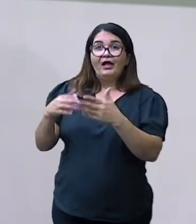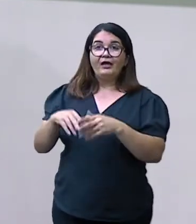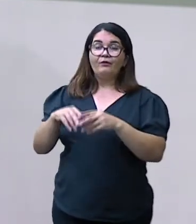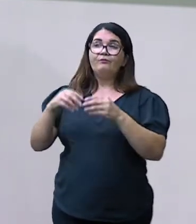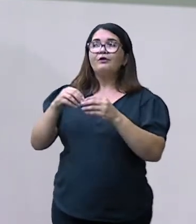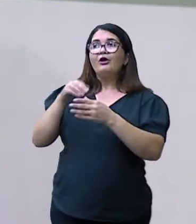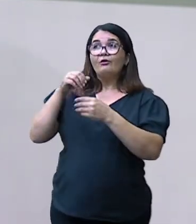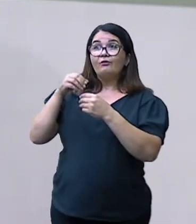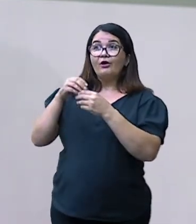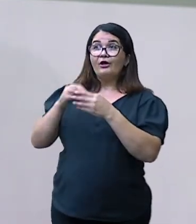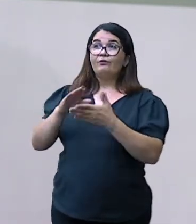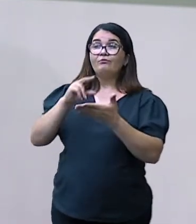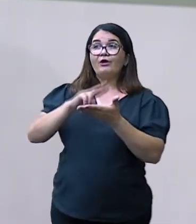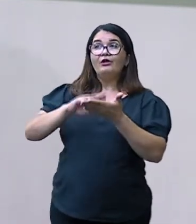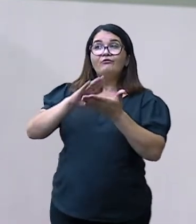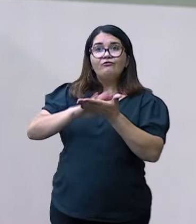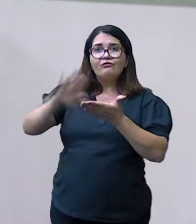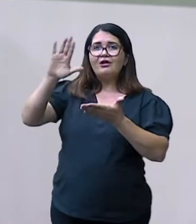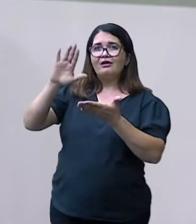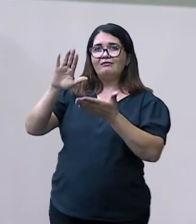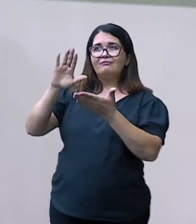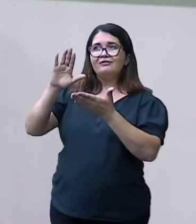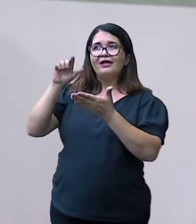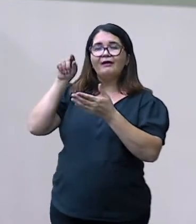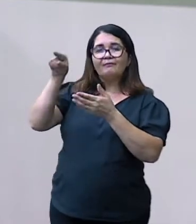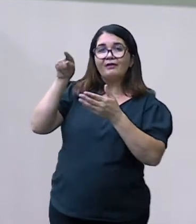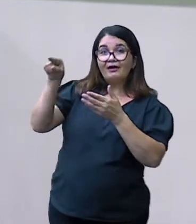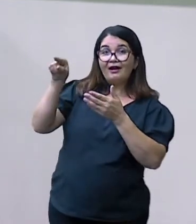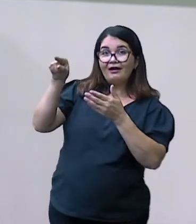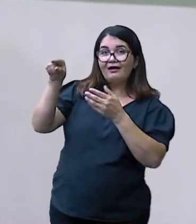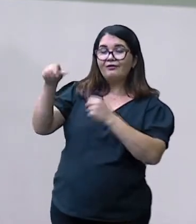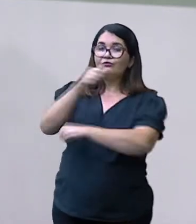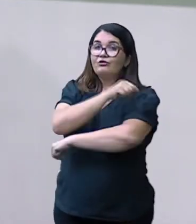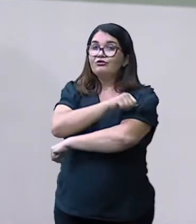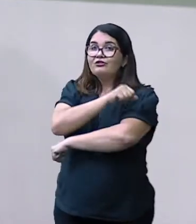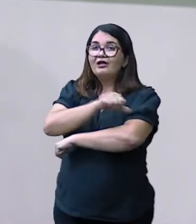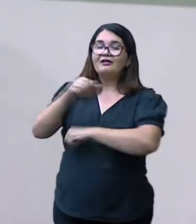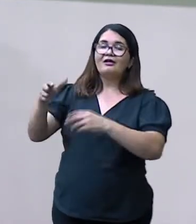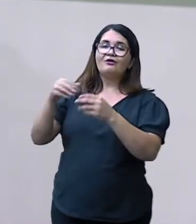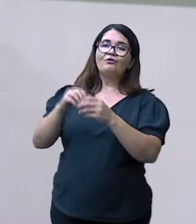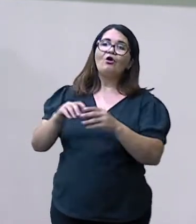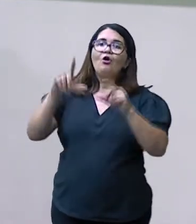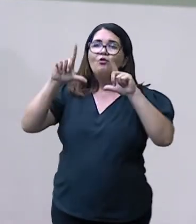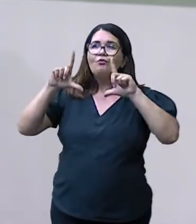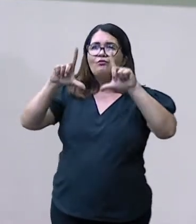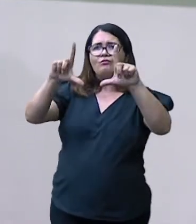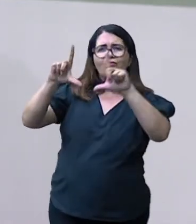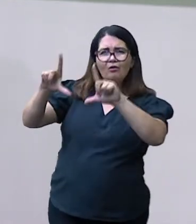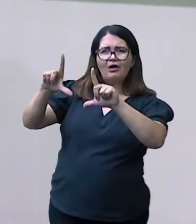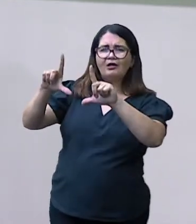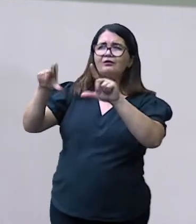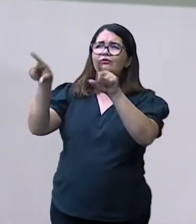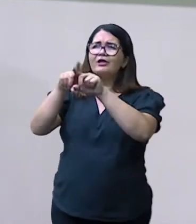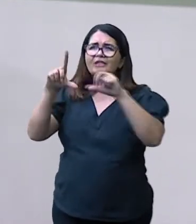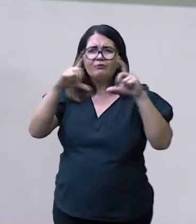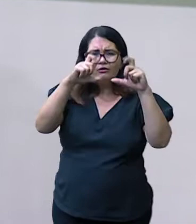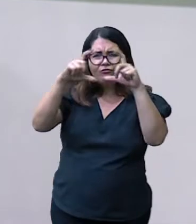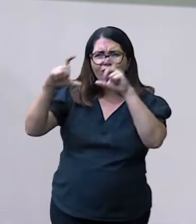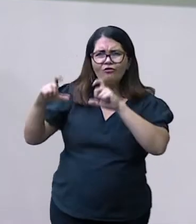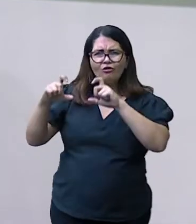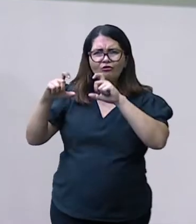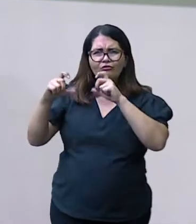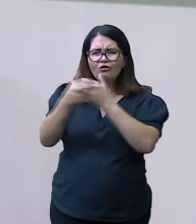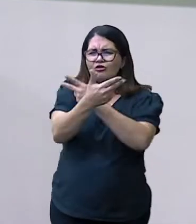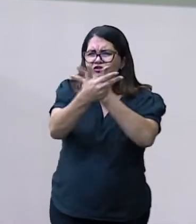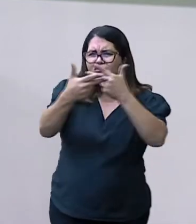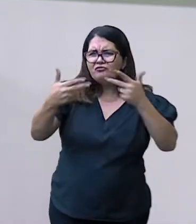quadro para o Carlos e mandei fotografia de outras obras. E acontece que o que